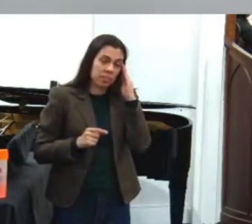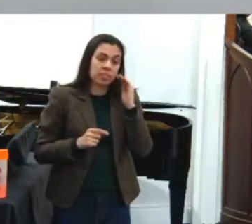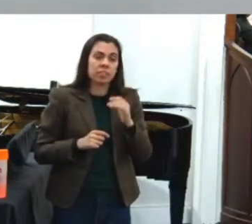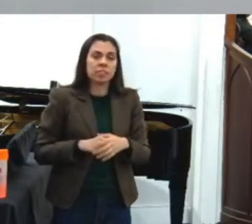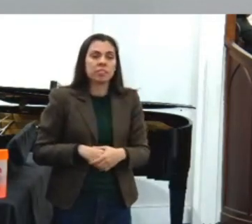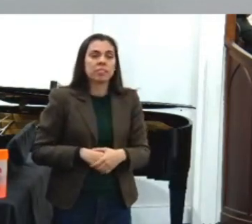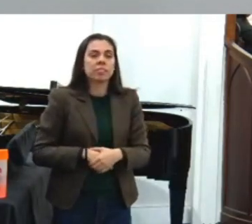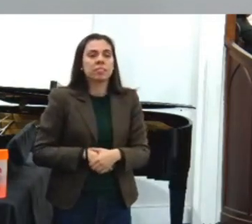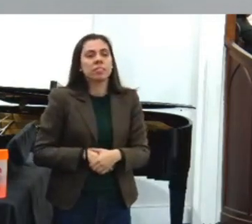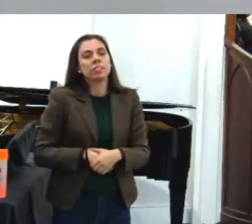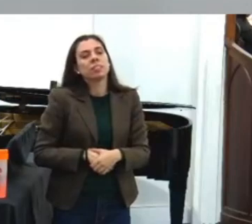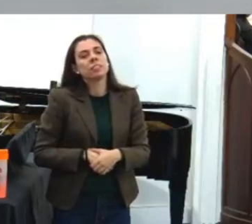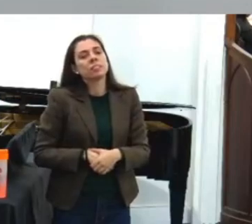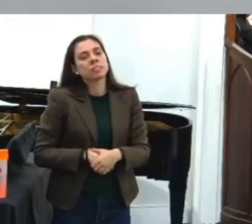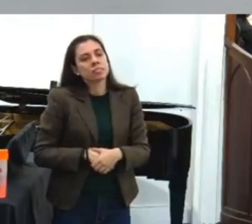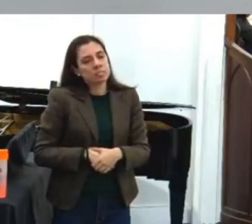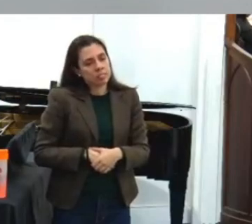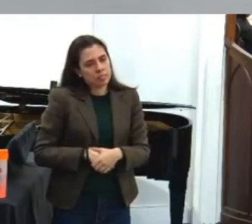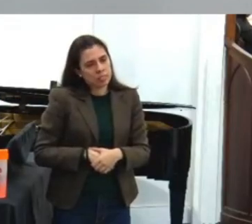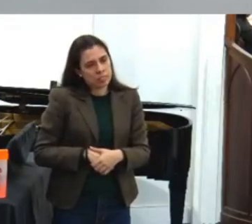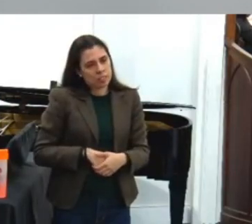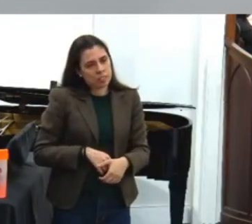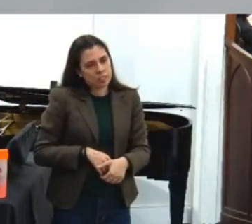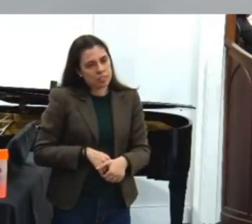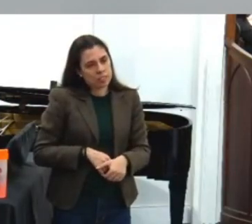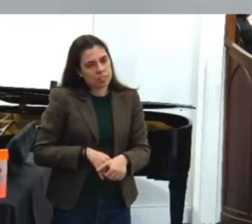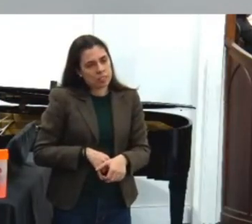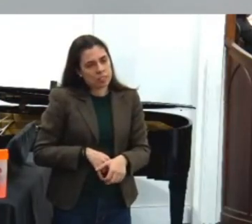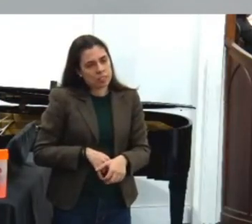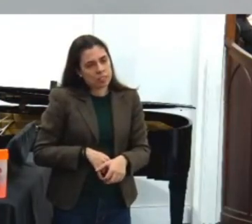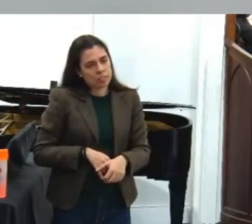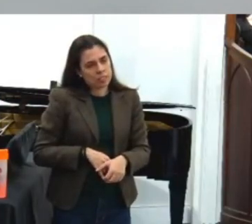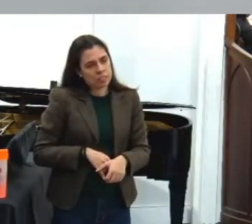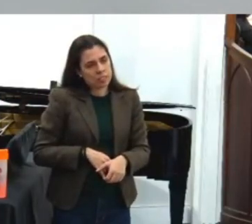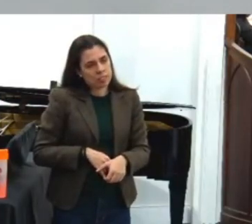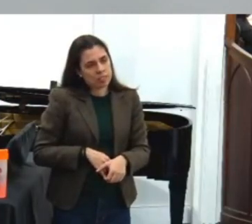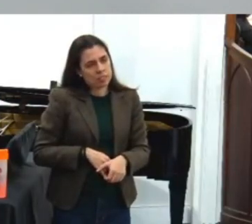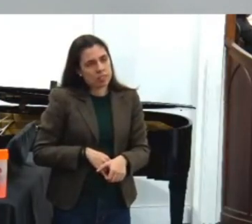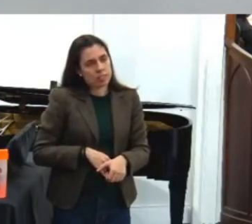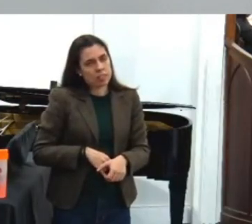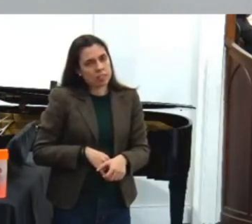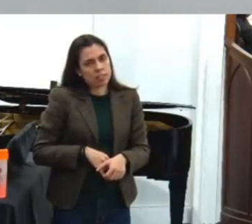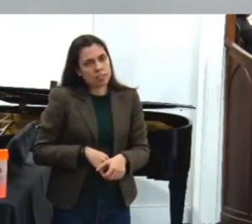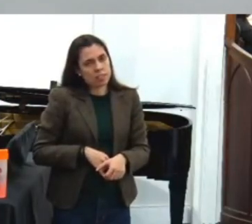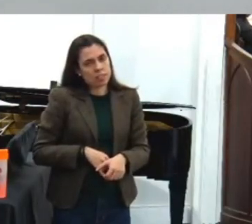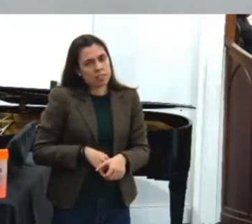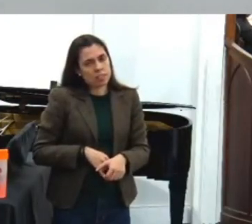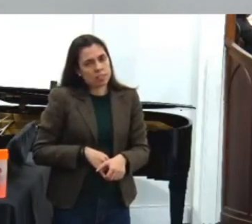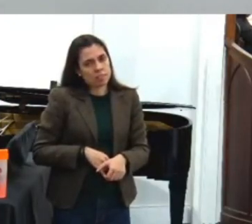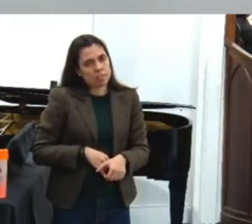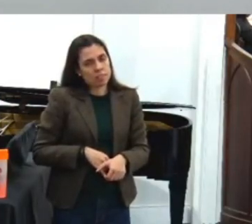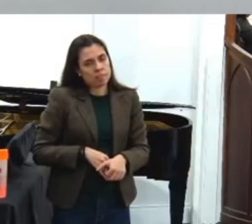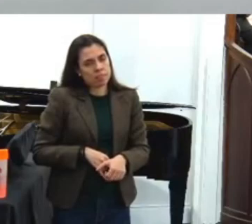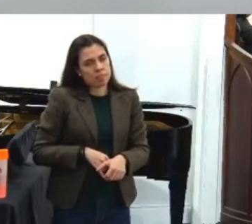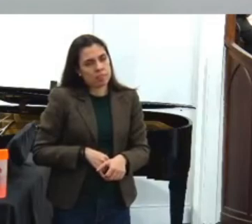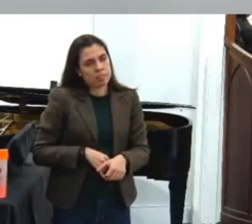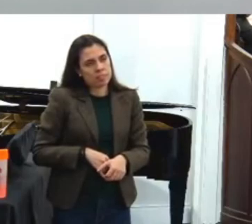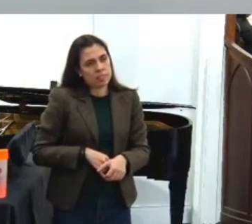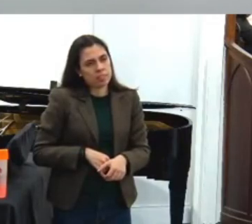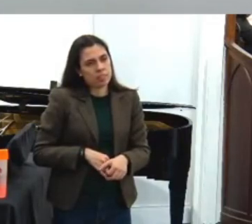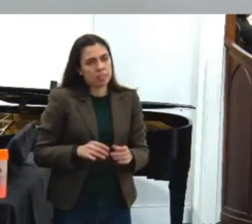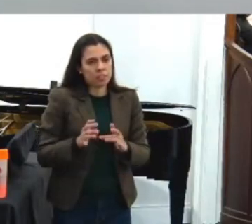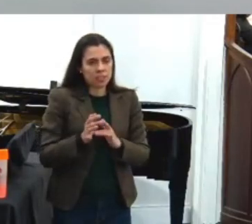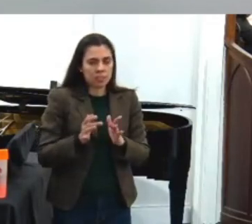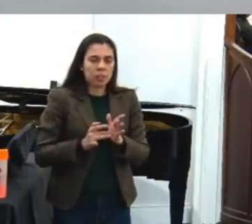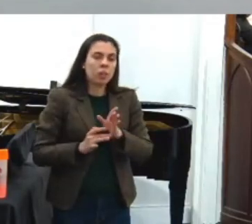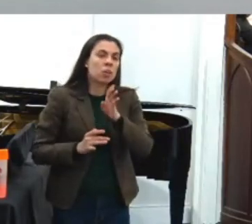o entendimento do homem. Este é o estado da igreja. O Senhor da igreja, Cristo,